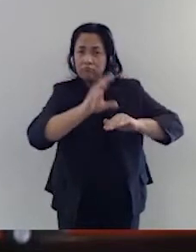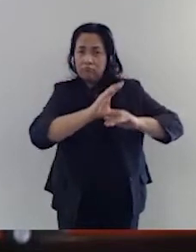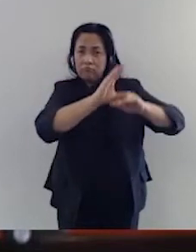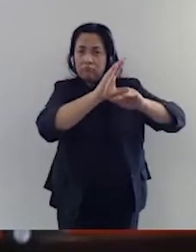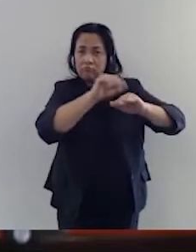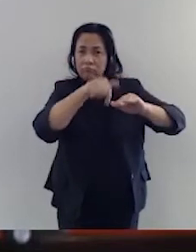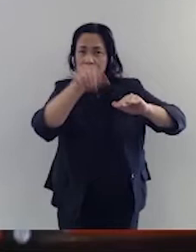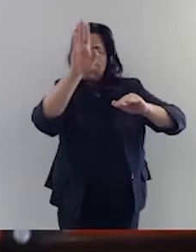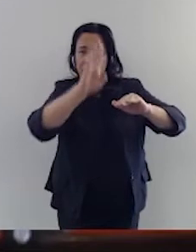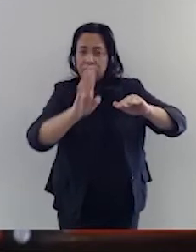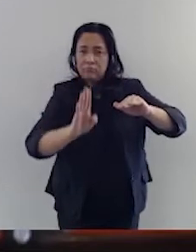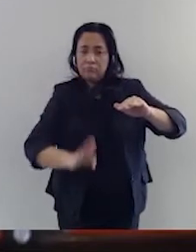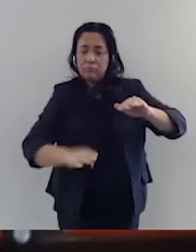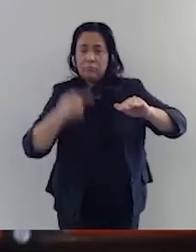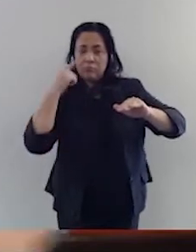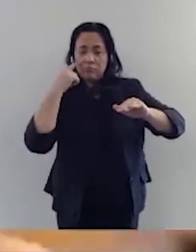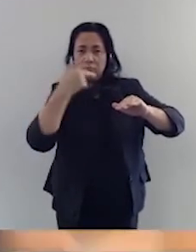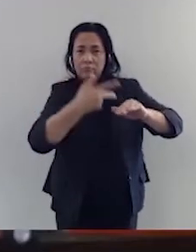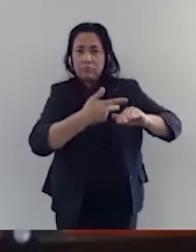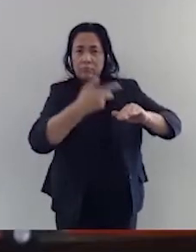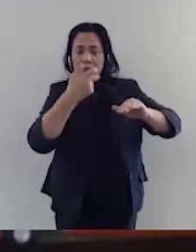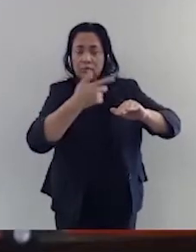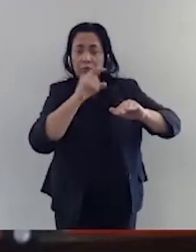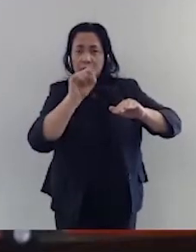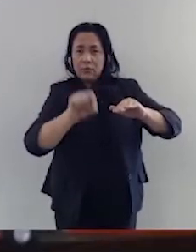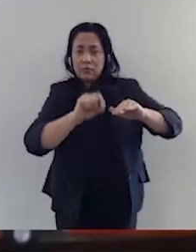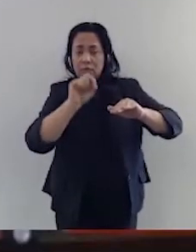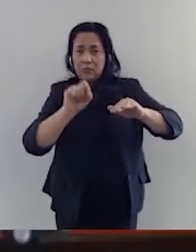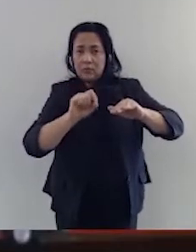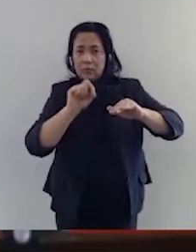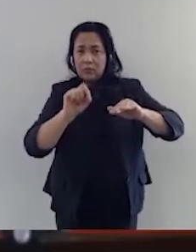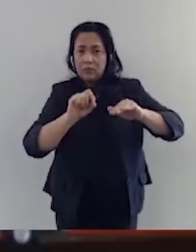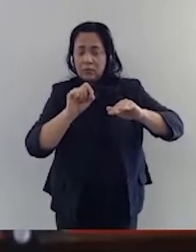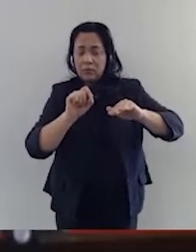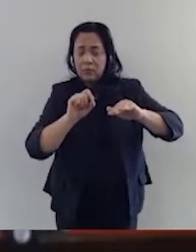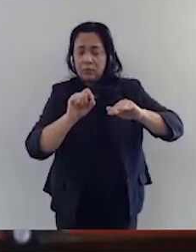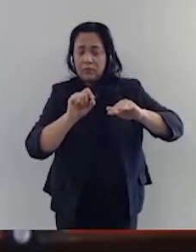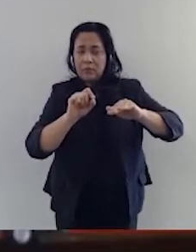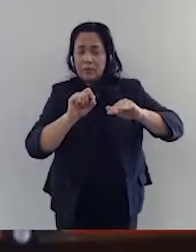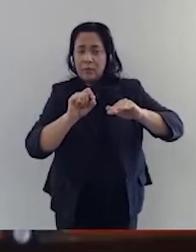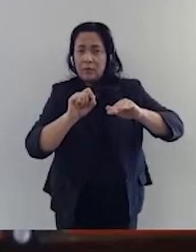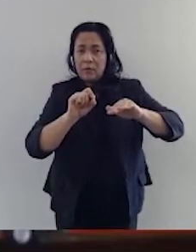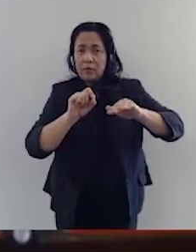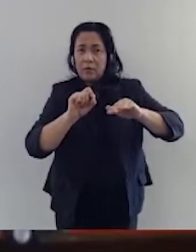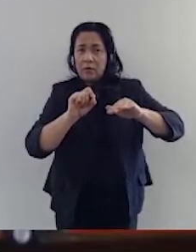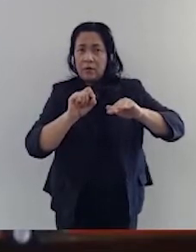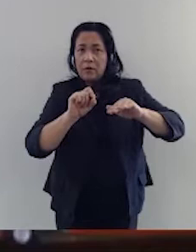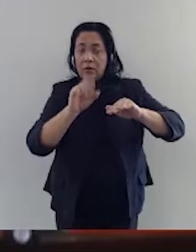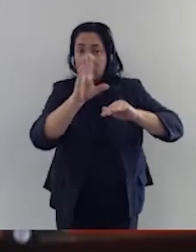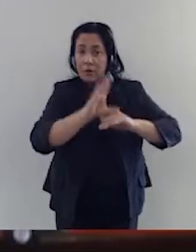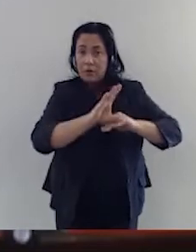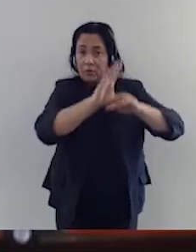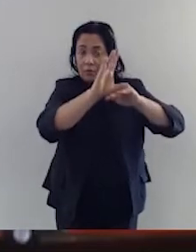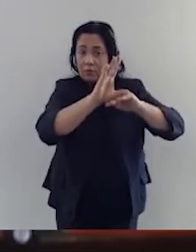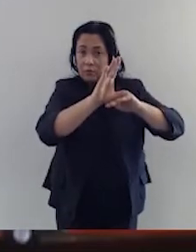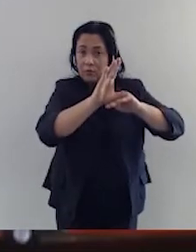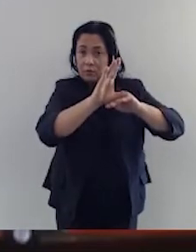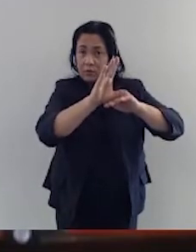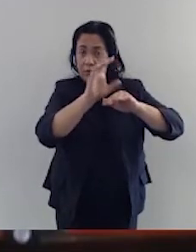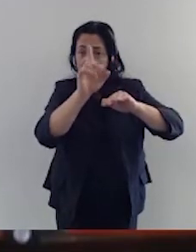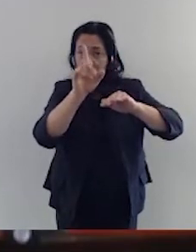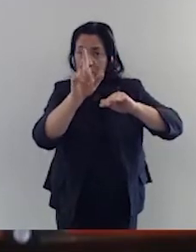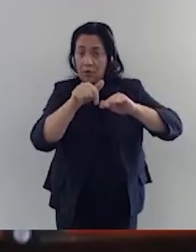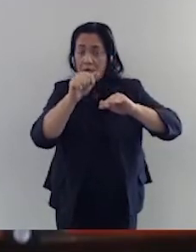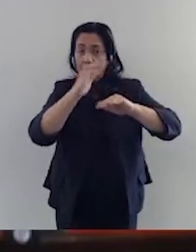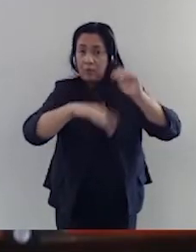brasileira, mediante o teste de vigência e de aplicação da Constituição ao longo das